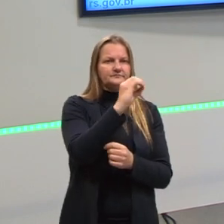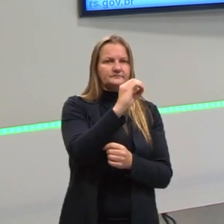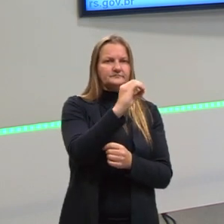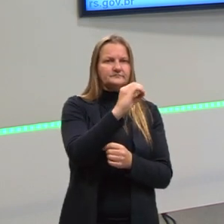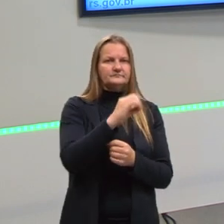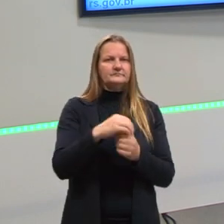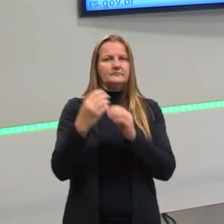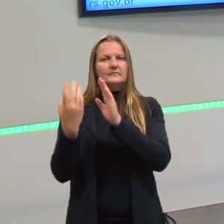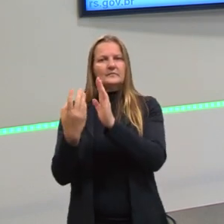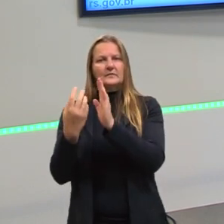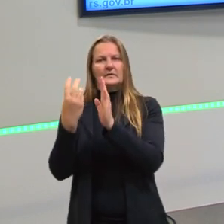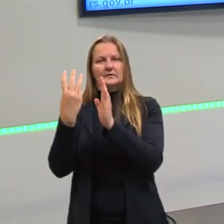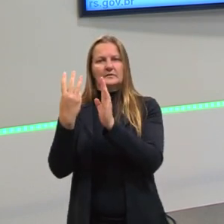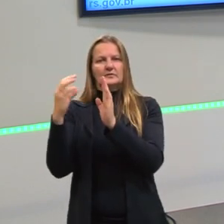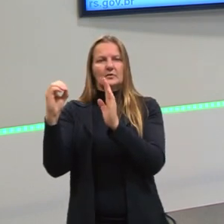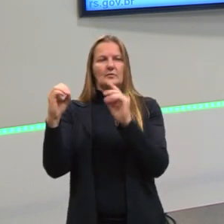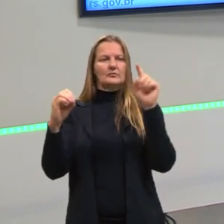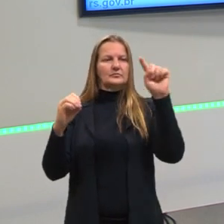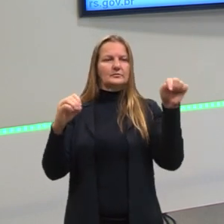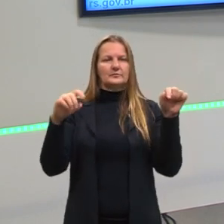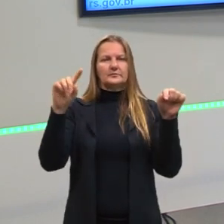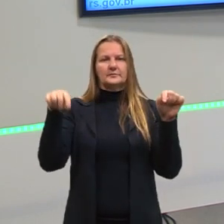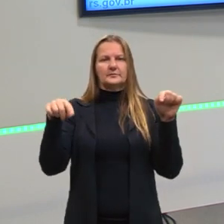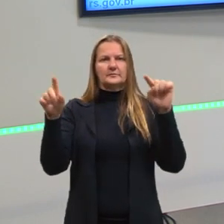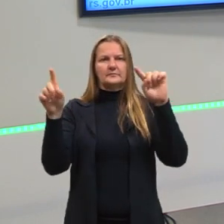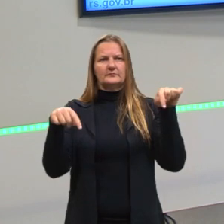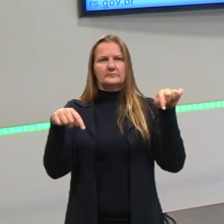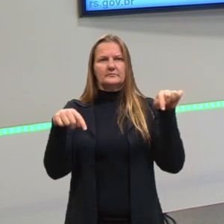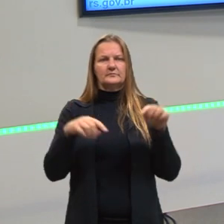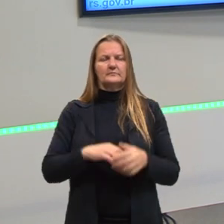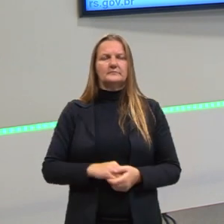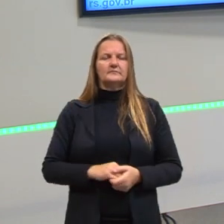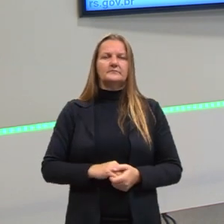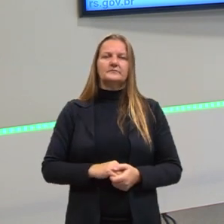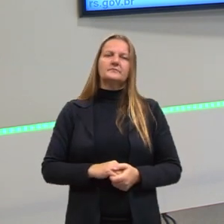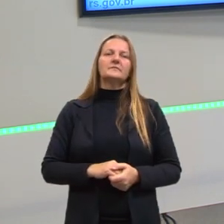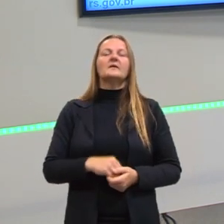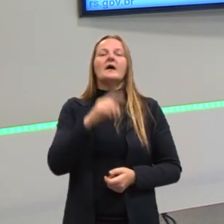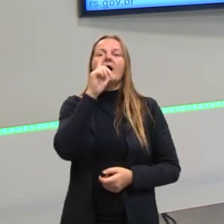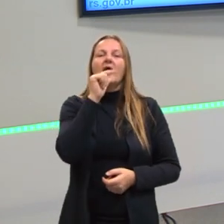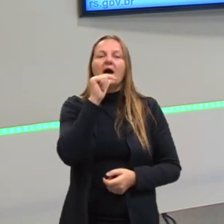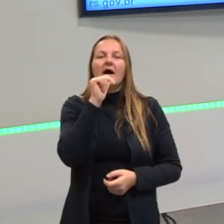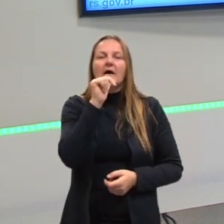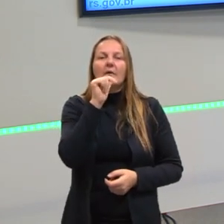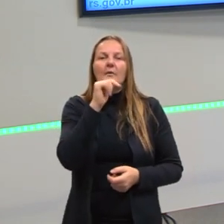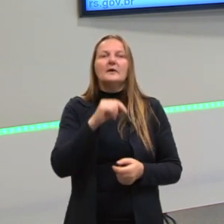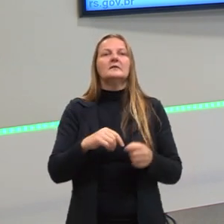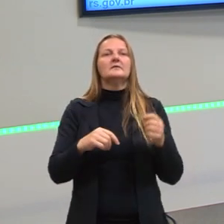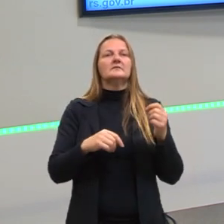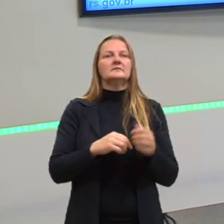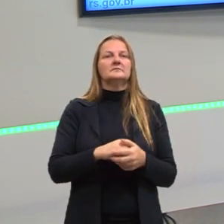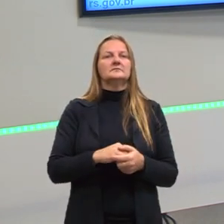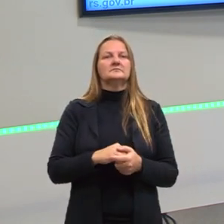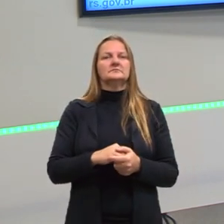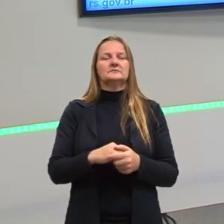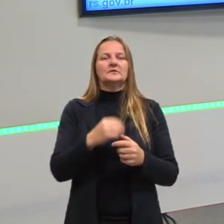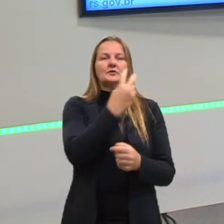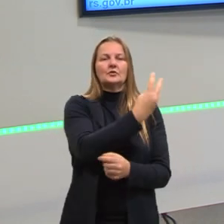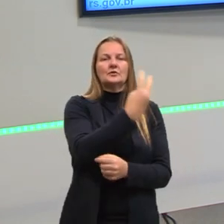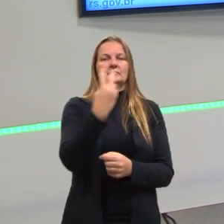lado de fora do seu também tem três eu vou lá no lá para água mesma coisa dois de água nos